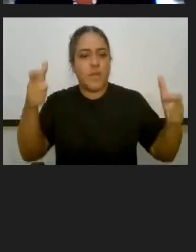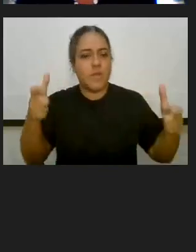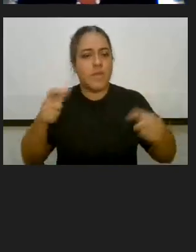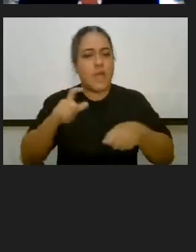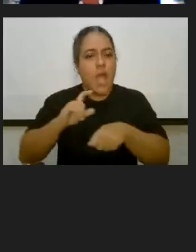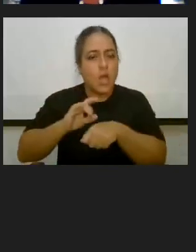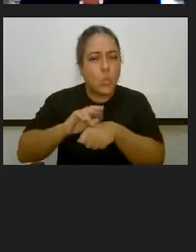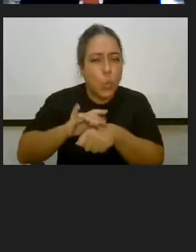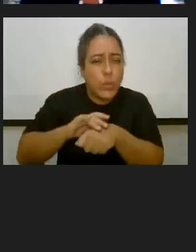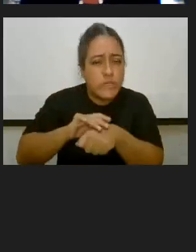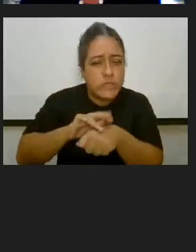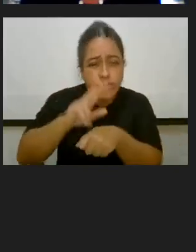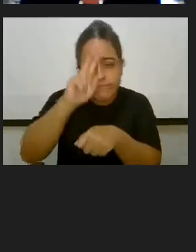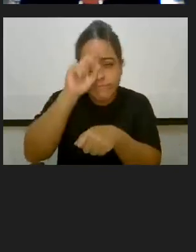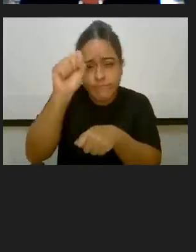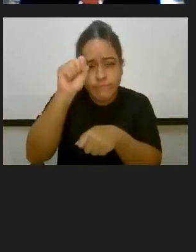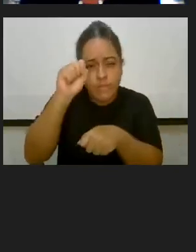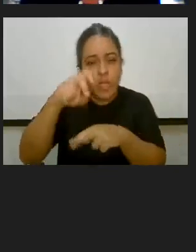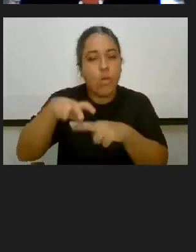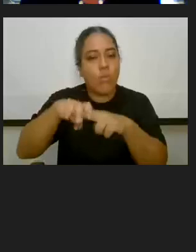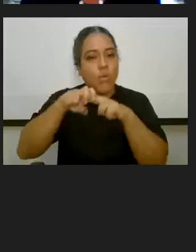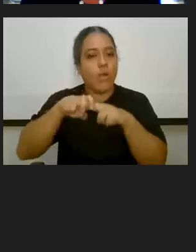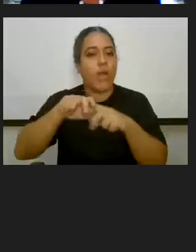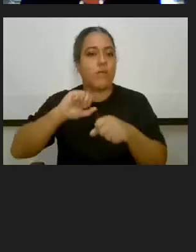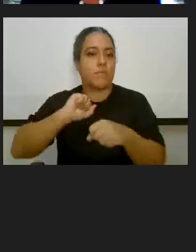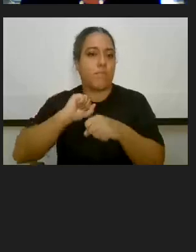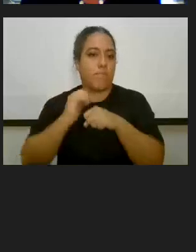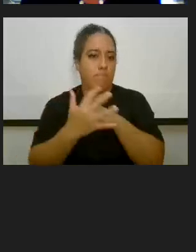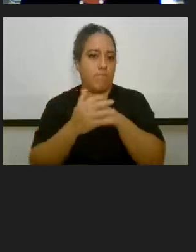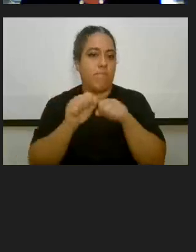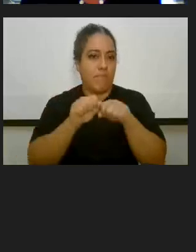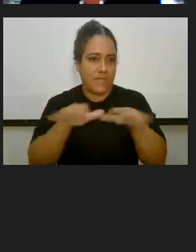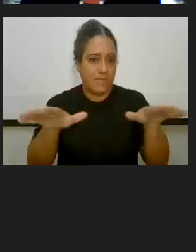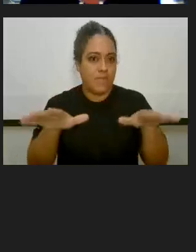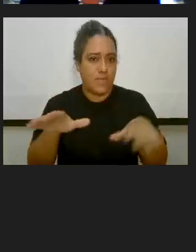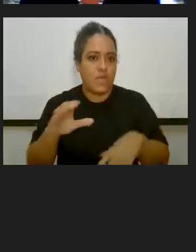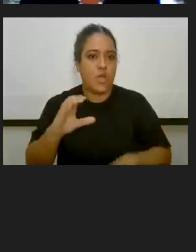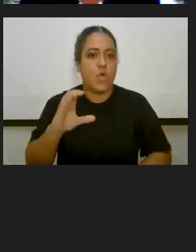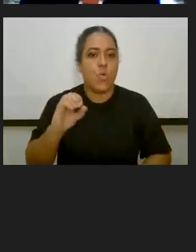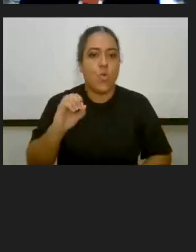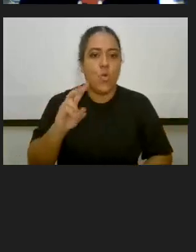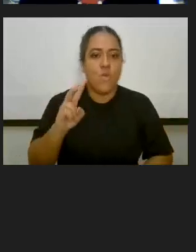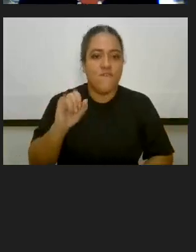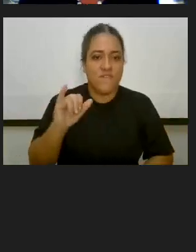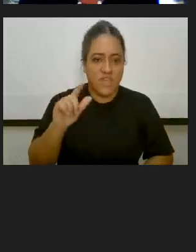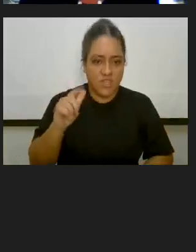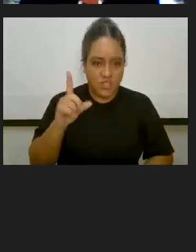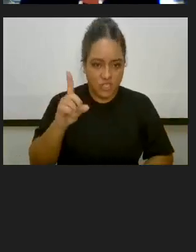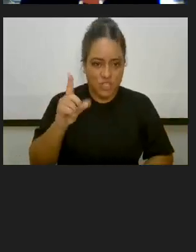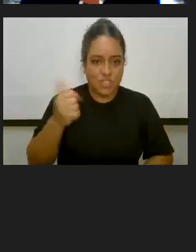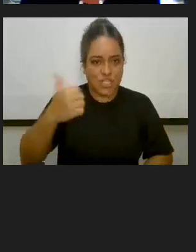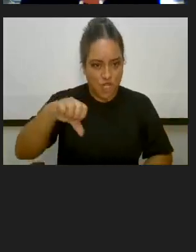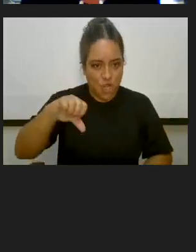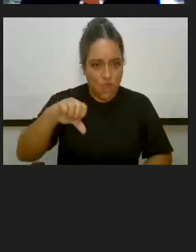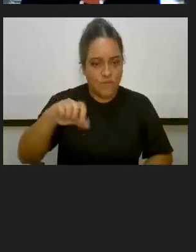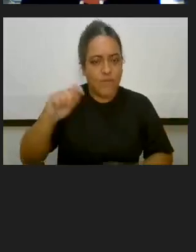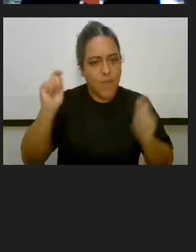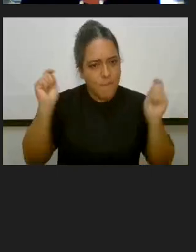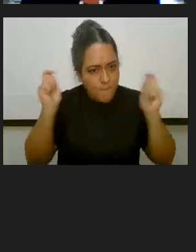acentuado pela pandemia de Covid-19? É possível a gente reconhecer e afirmar